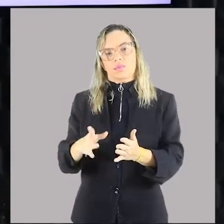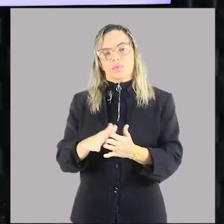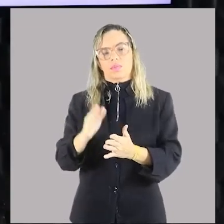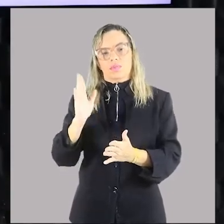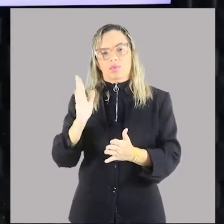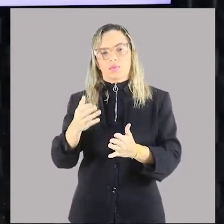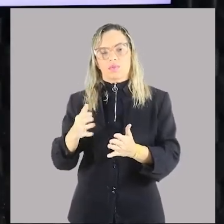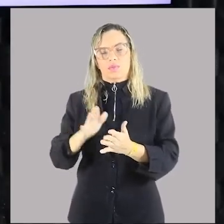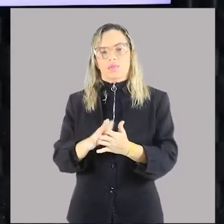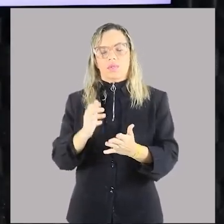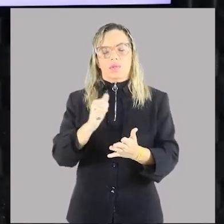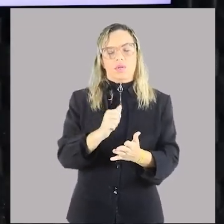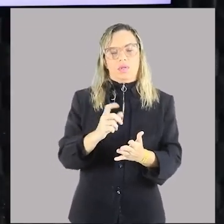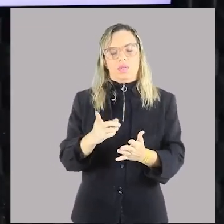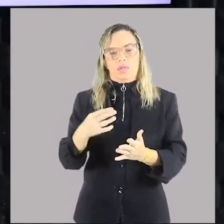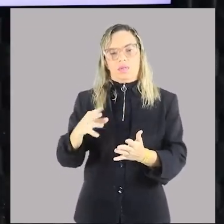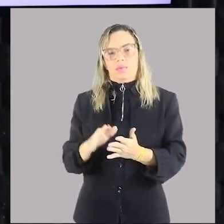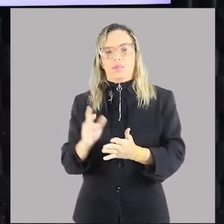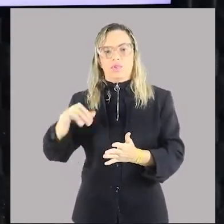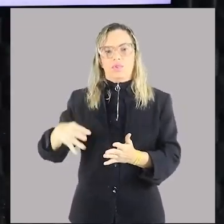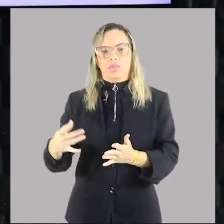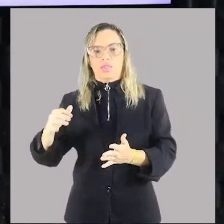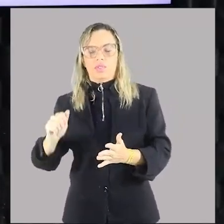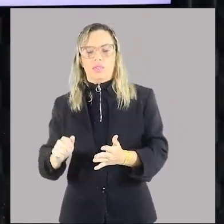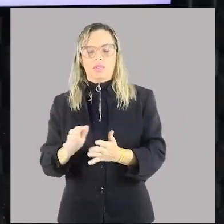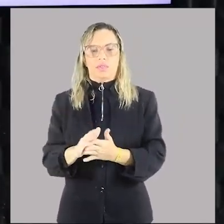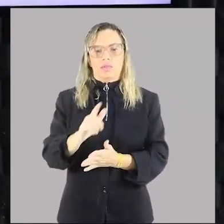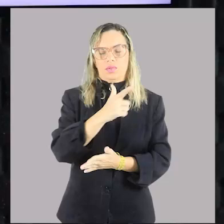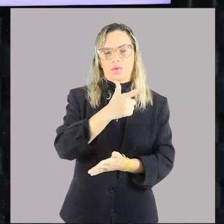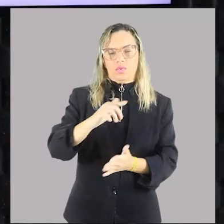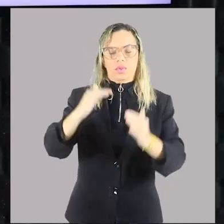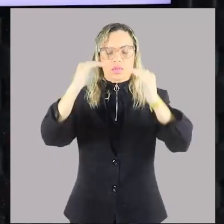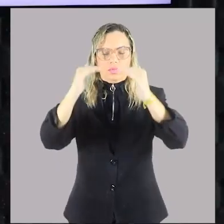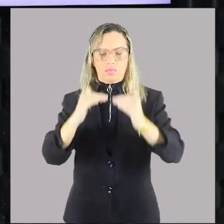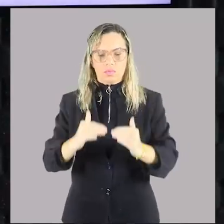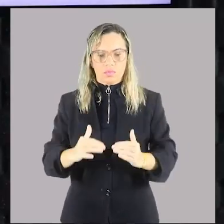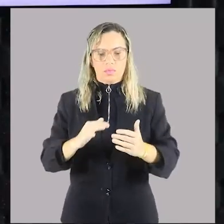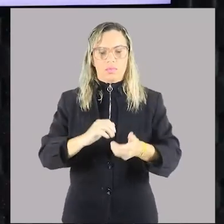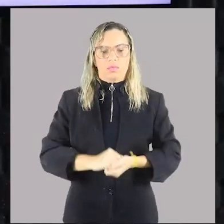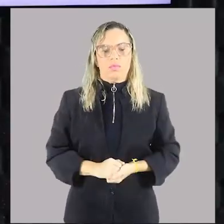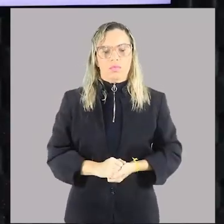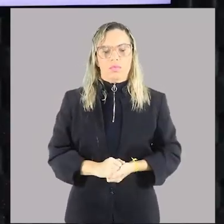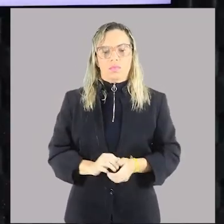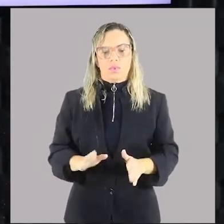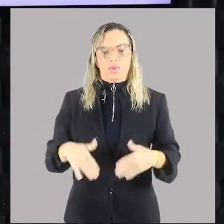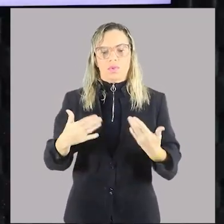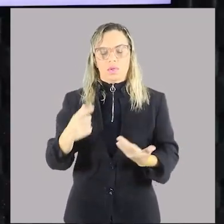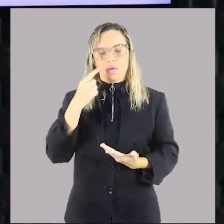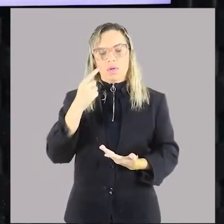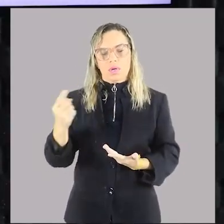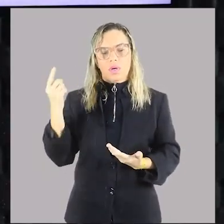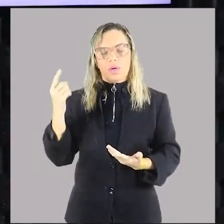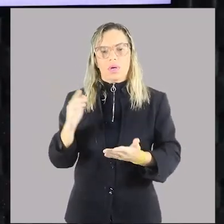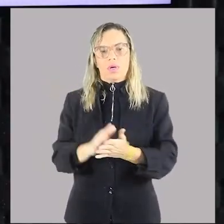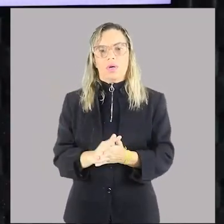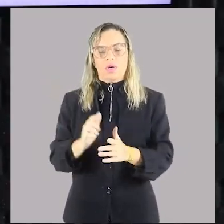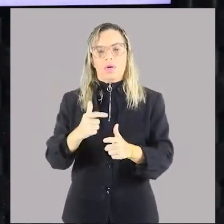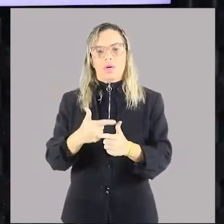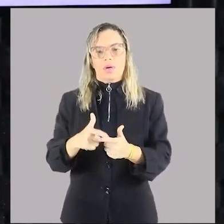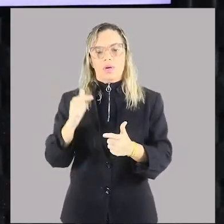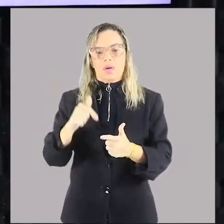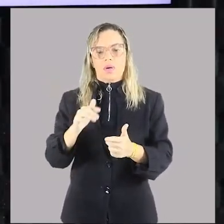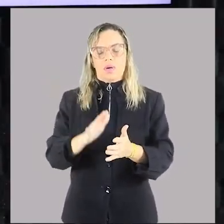ADM pública indireta, perfeito? Não há hierarquia. Repassa-se competências para as